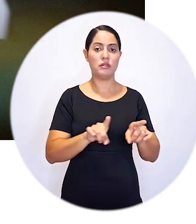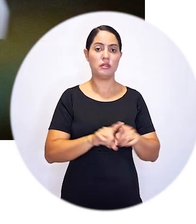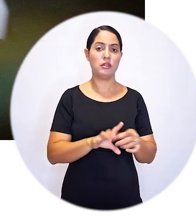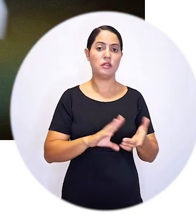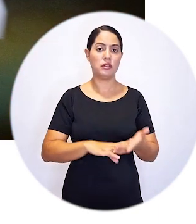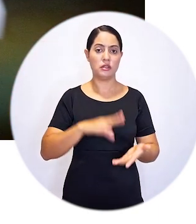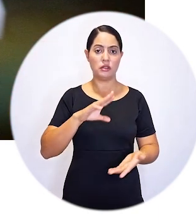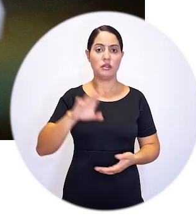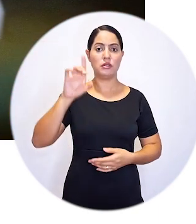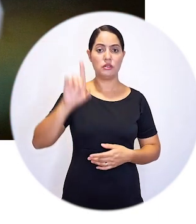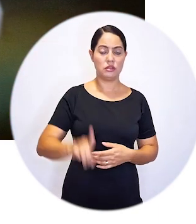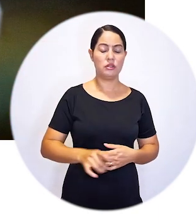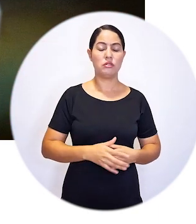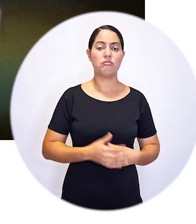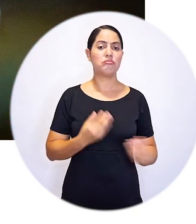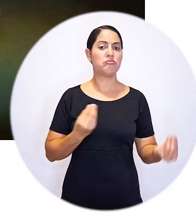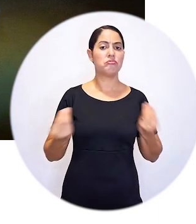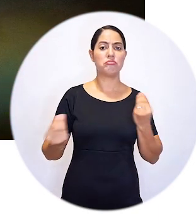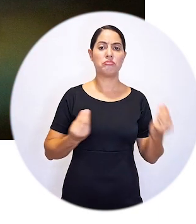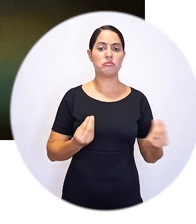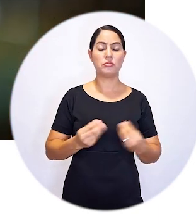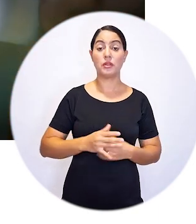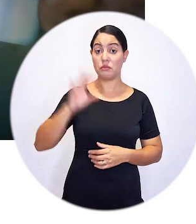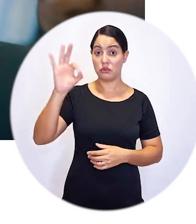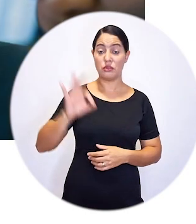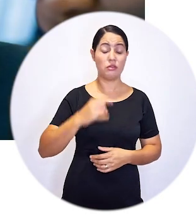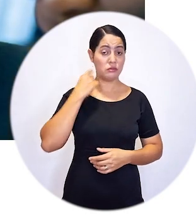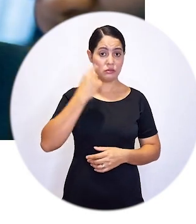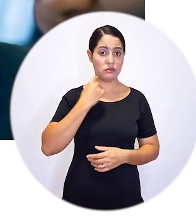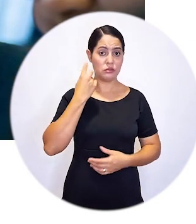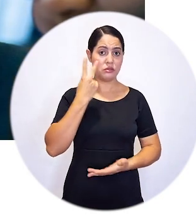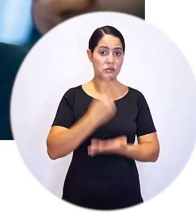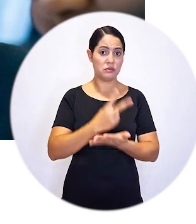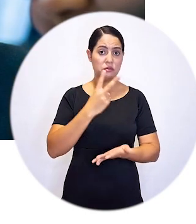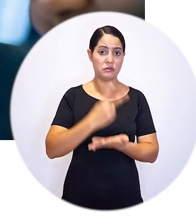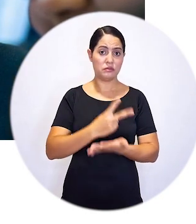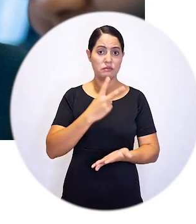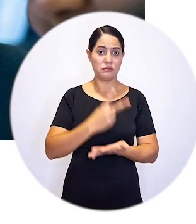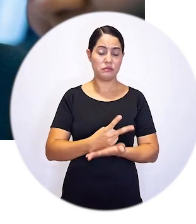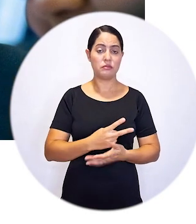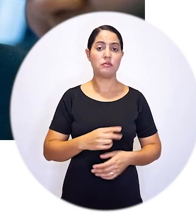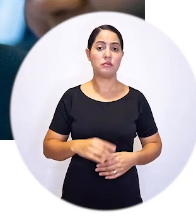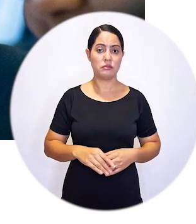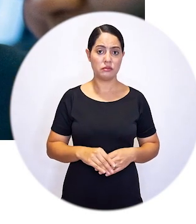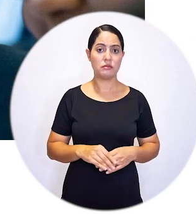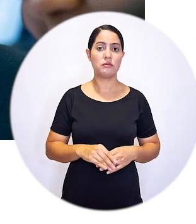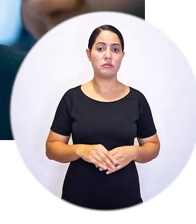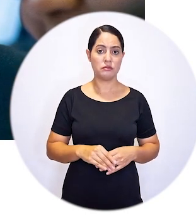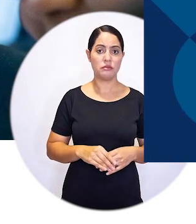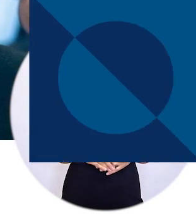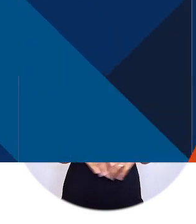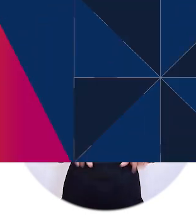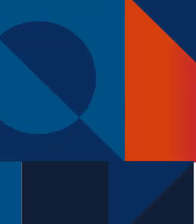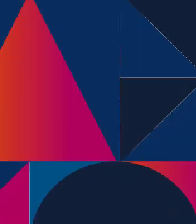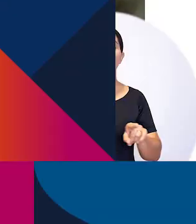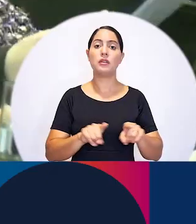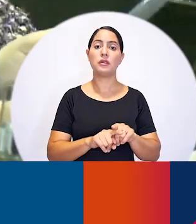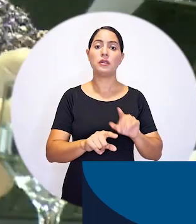incluindo os membros da diretoria, proporcionalmente ao número de advogados com inscrição concedida, observados os seguintes